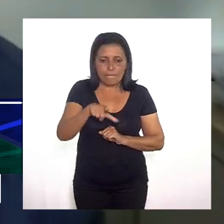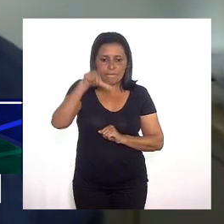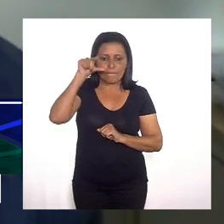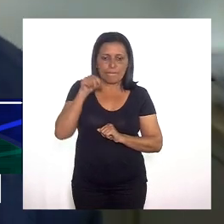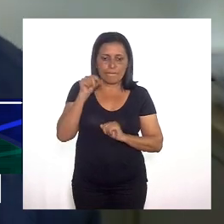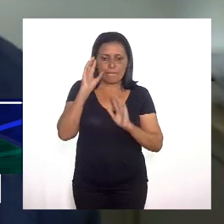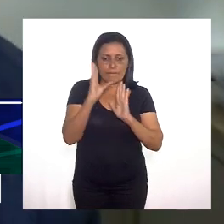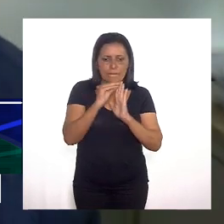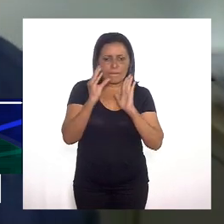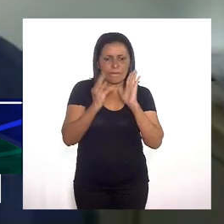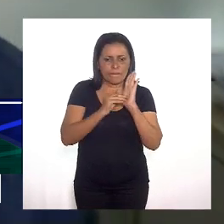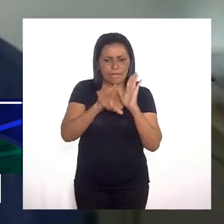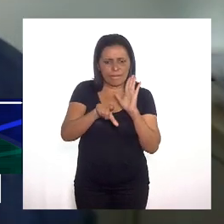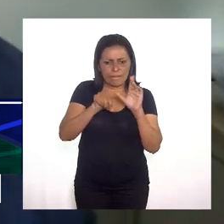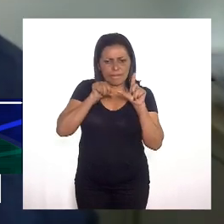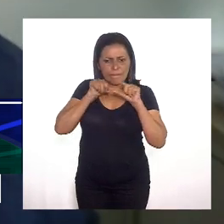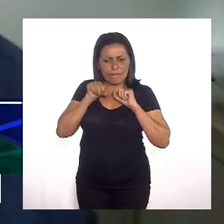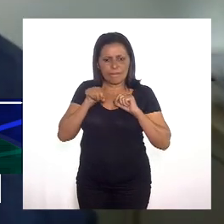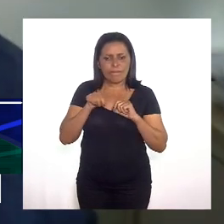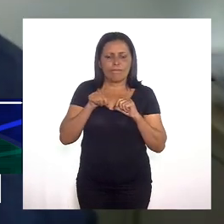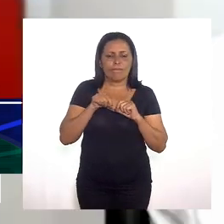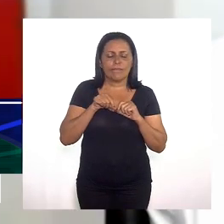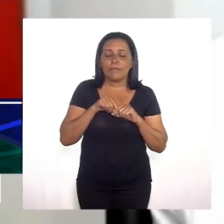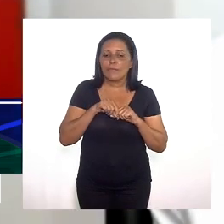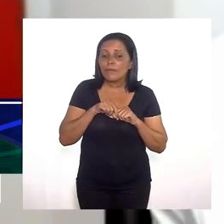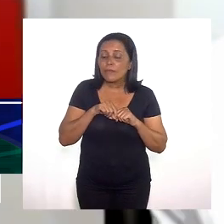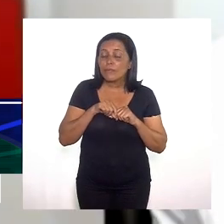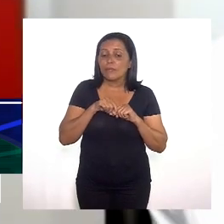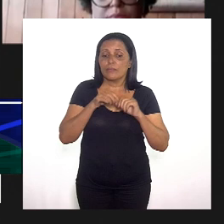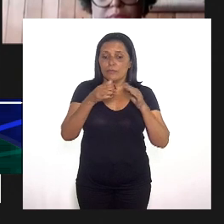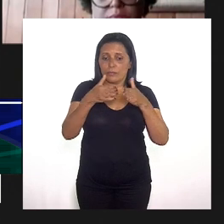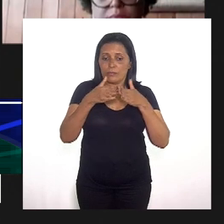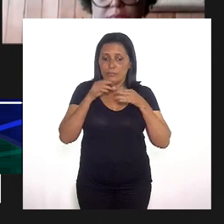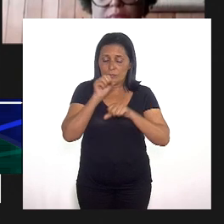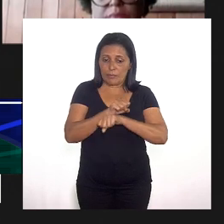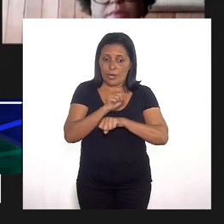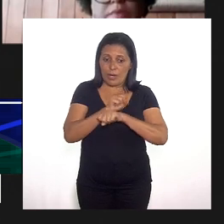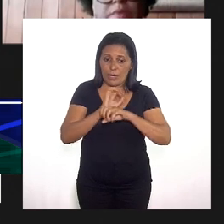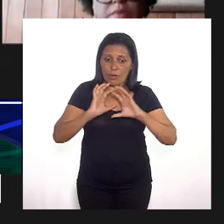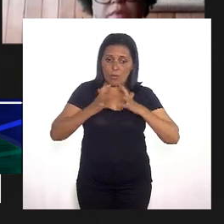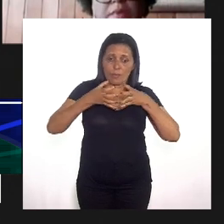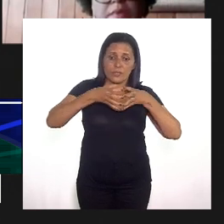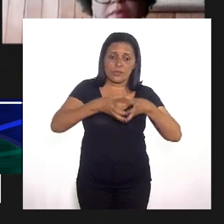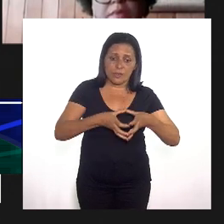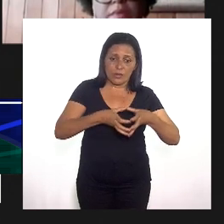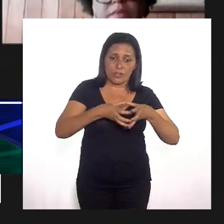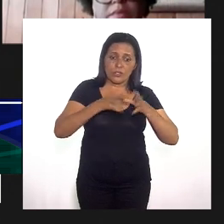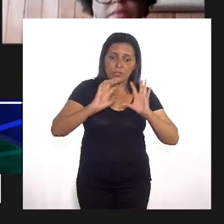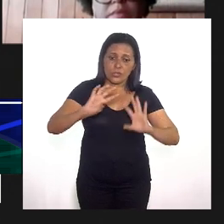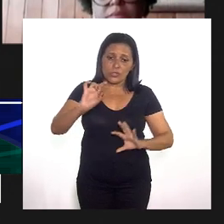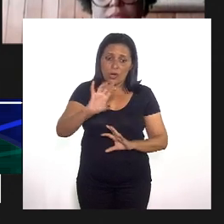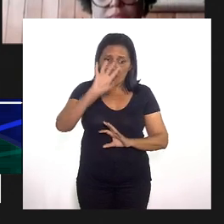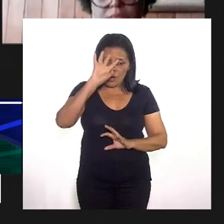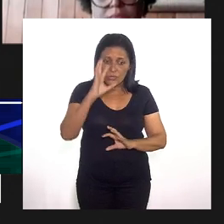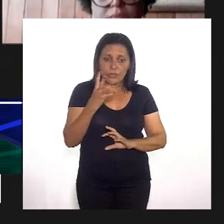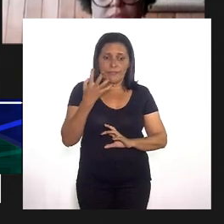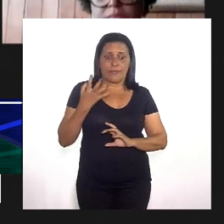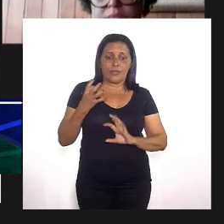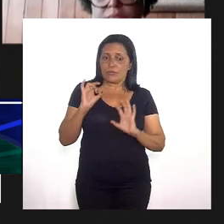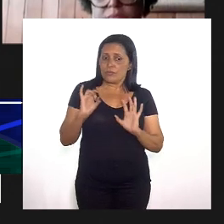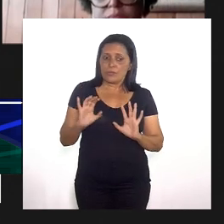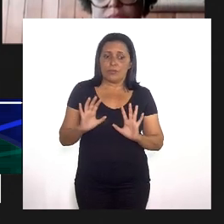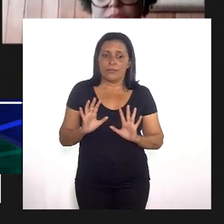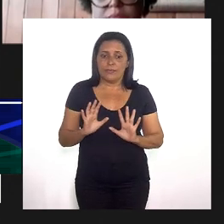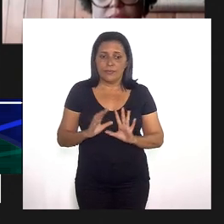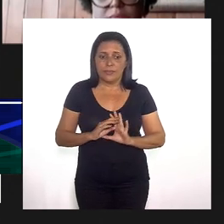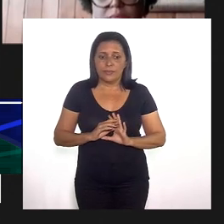emenda de destaque aditivo. Espera aí. Não precisa ir à comissão, é só resolver se o destaque... Não, mas é para